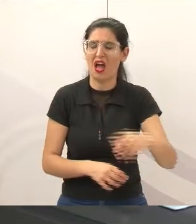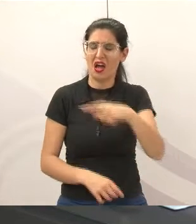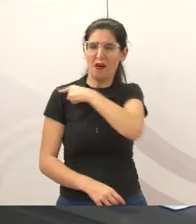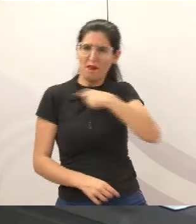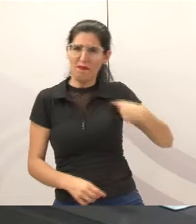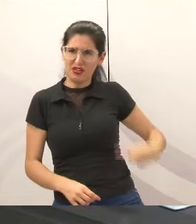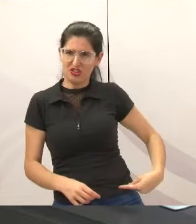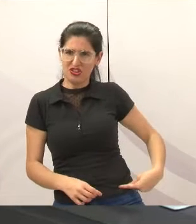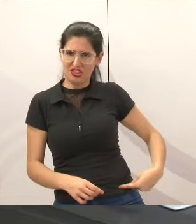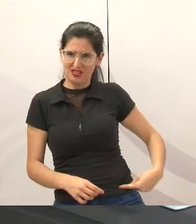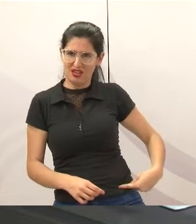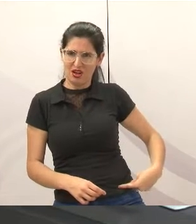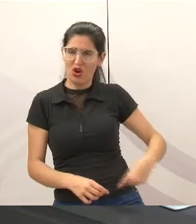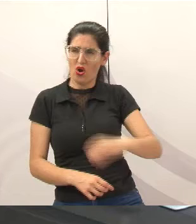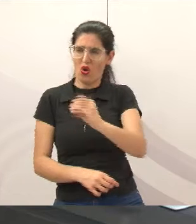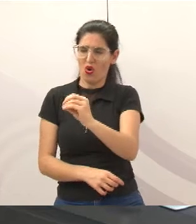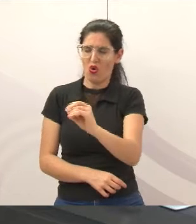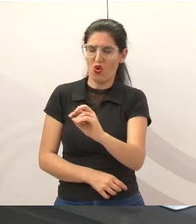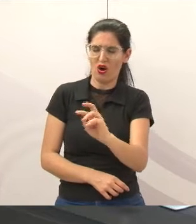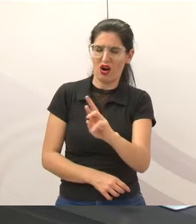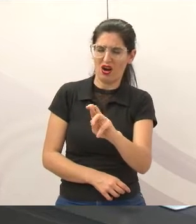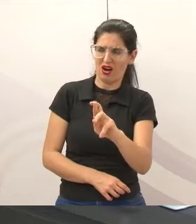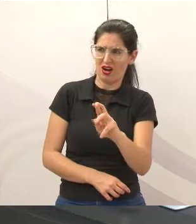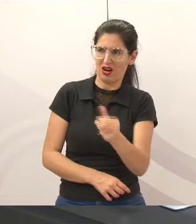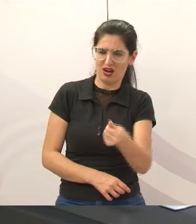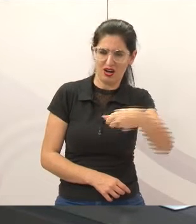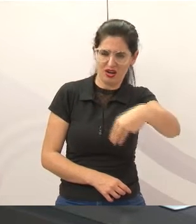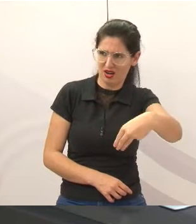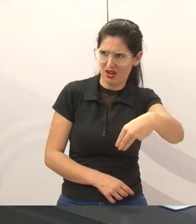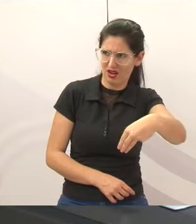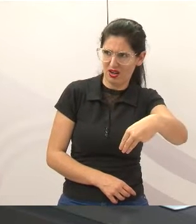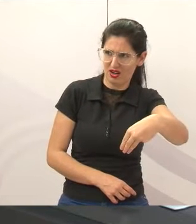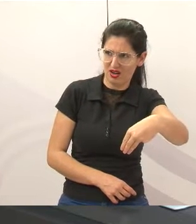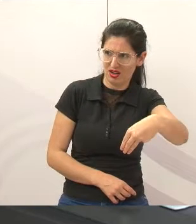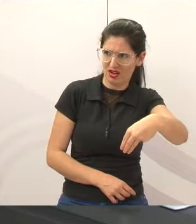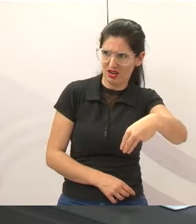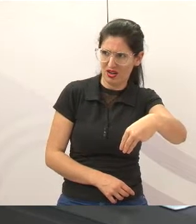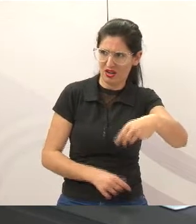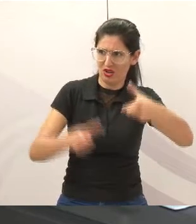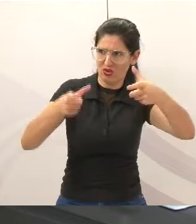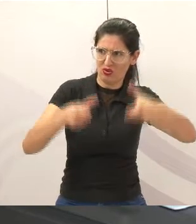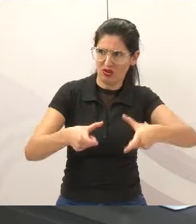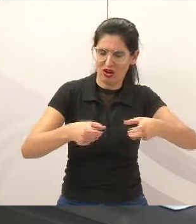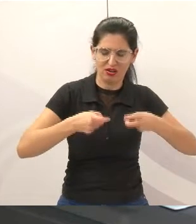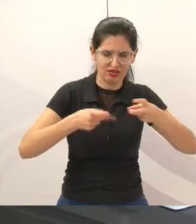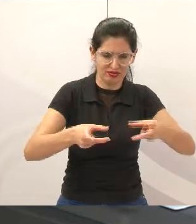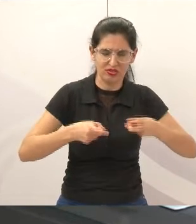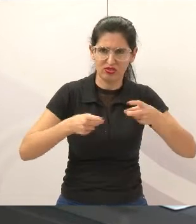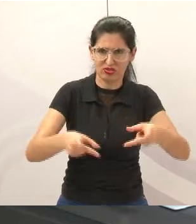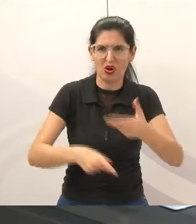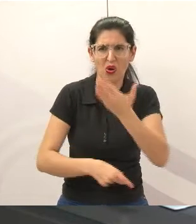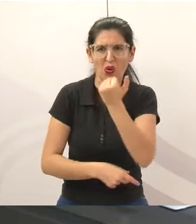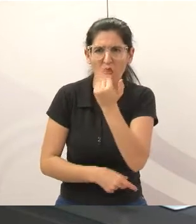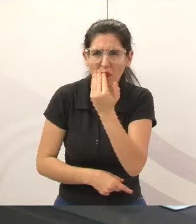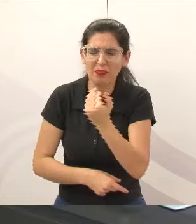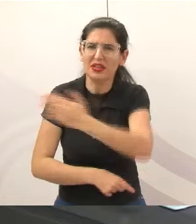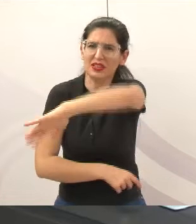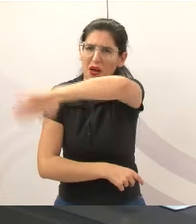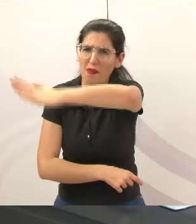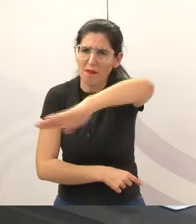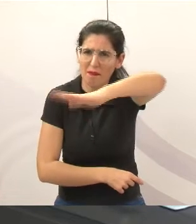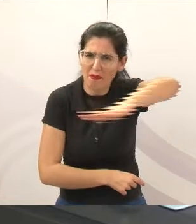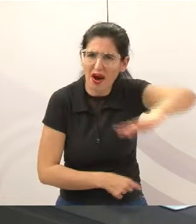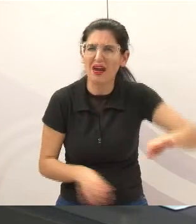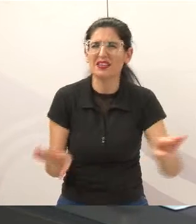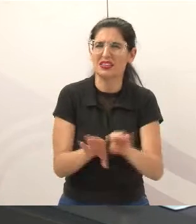as informações, elas se confrontam, porque era um local que vendia alimentos, frutos do mar, mas também